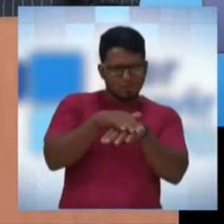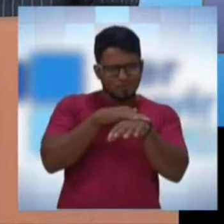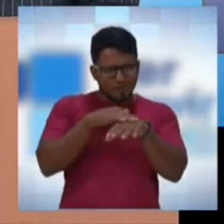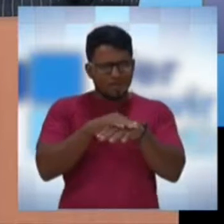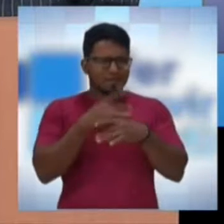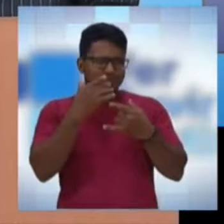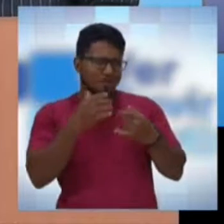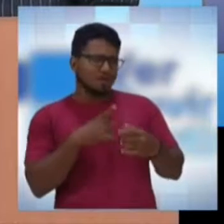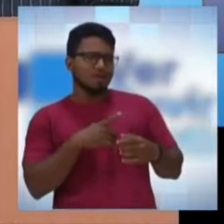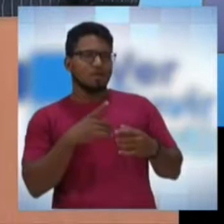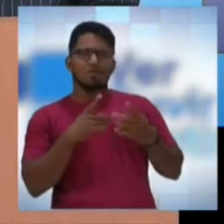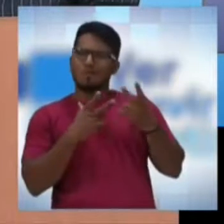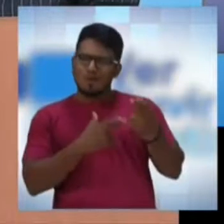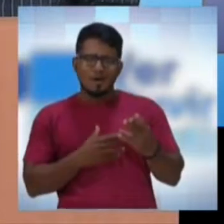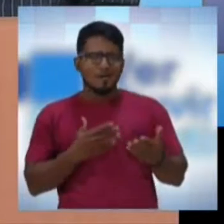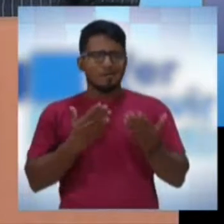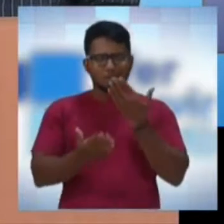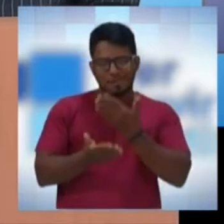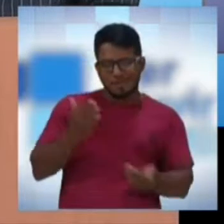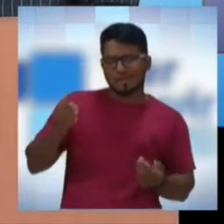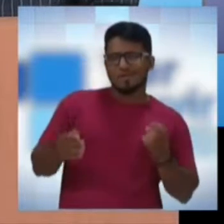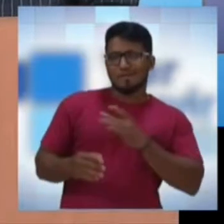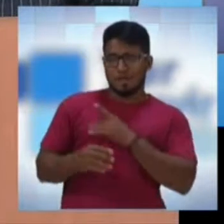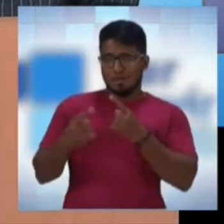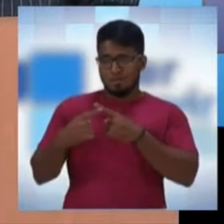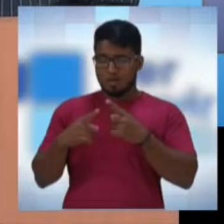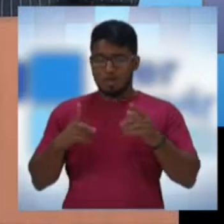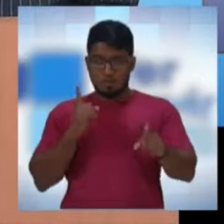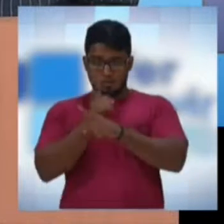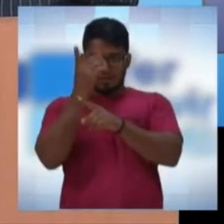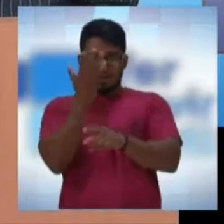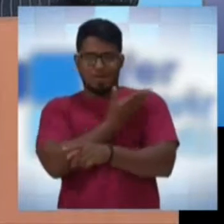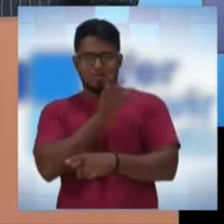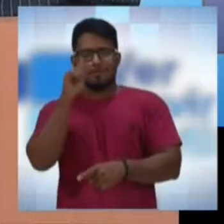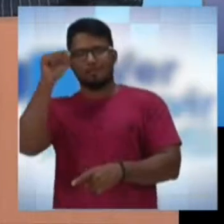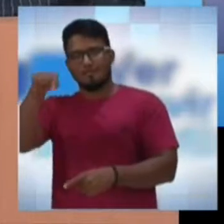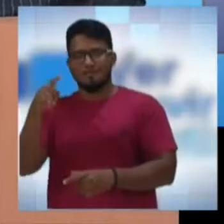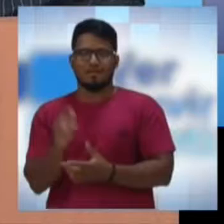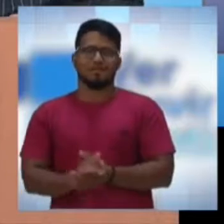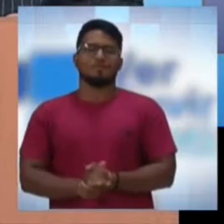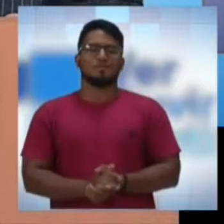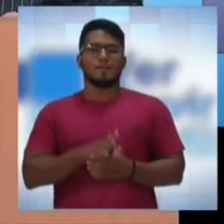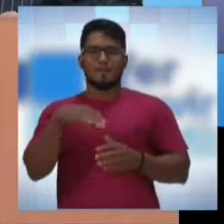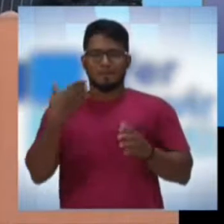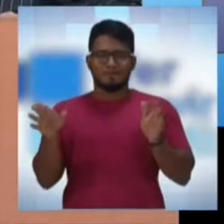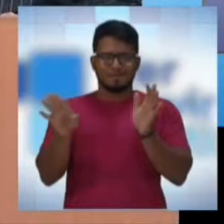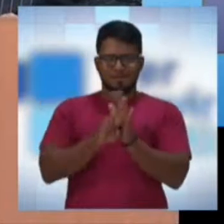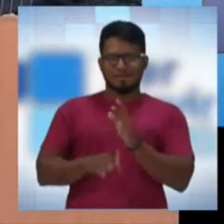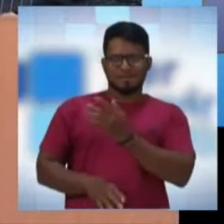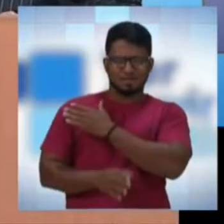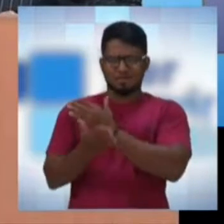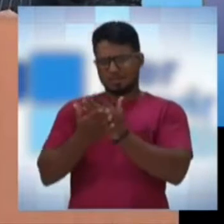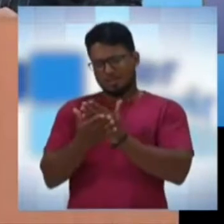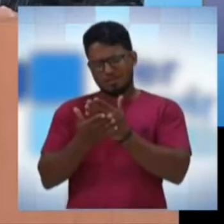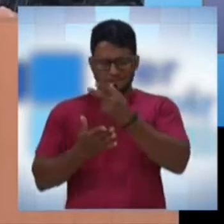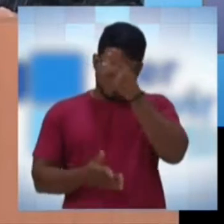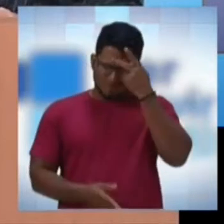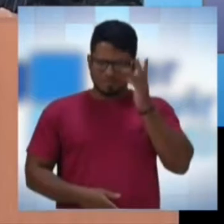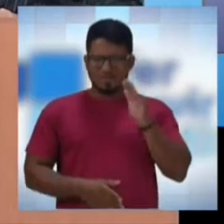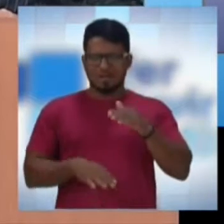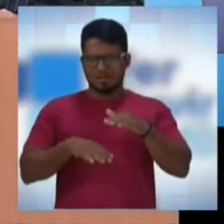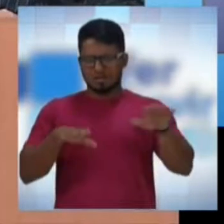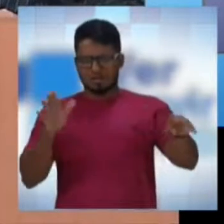conversando. E eu perdi esse medo justamente pelos amigos, né? As amizades me ajudaram muito. Por quê? Quando eu cheguei lá, tinha outras pessoas